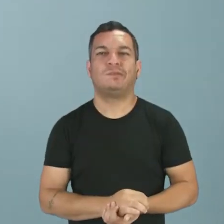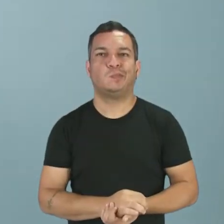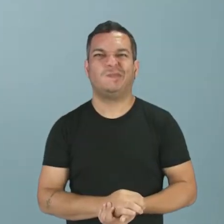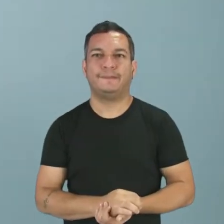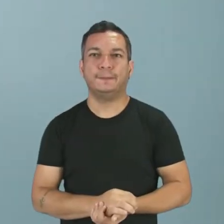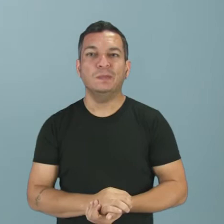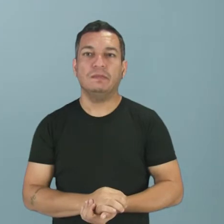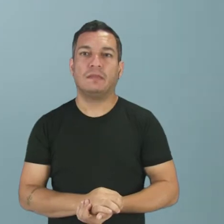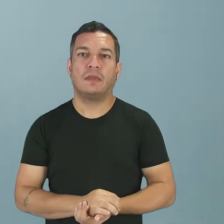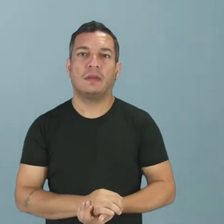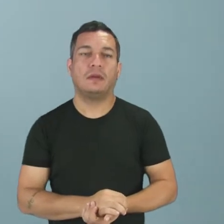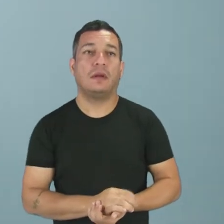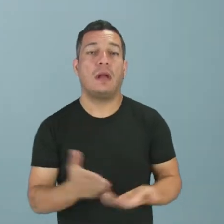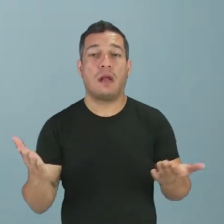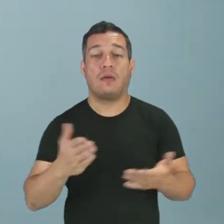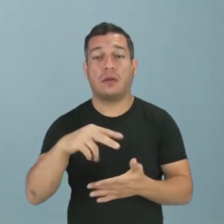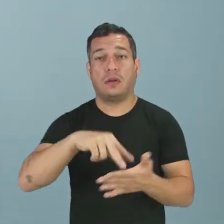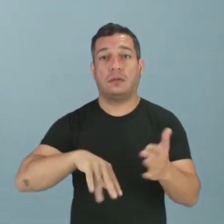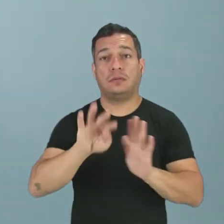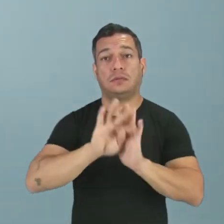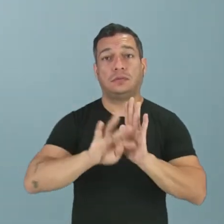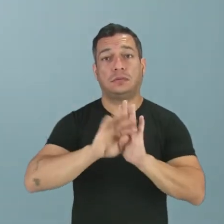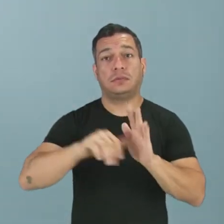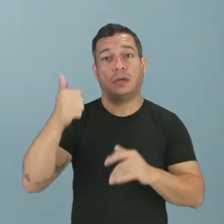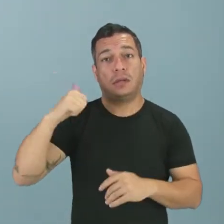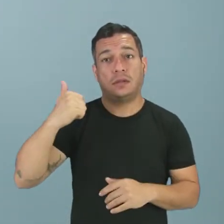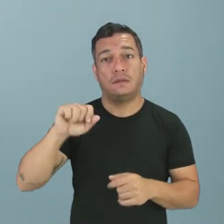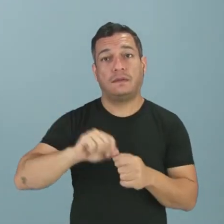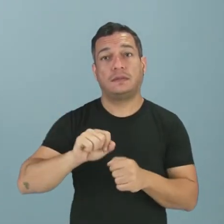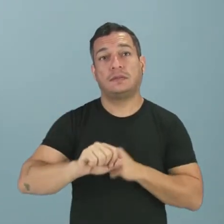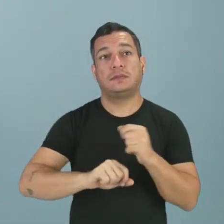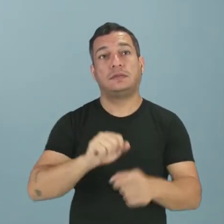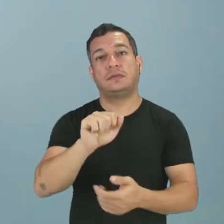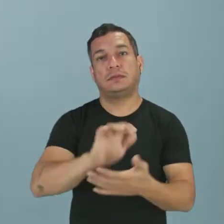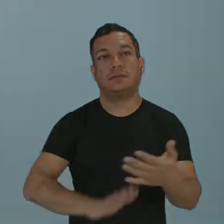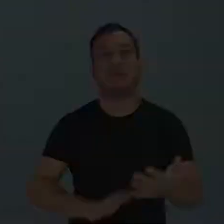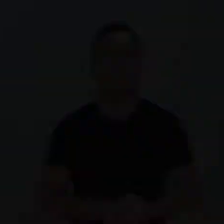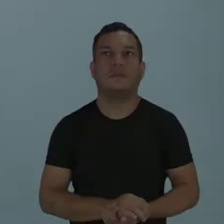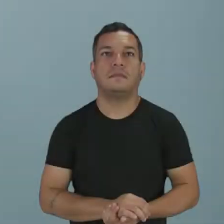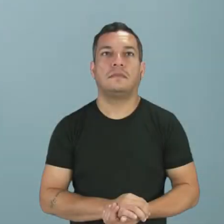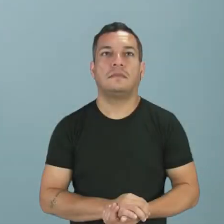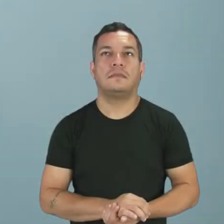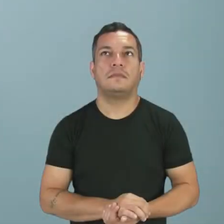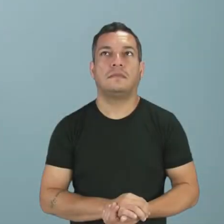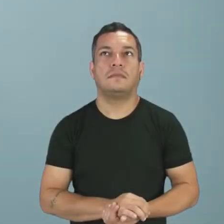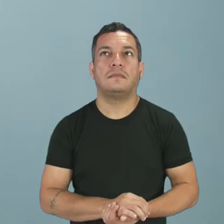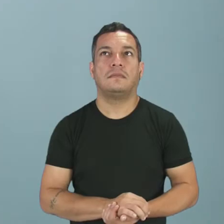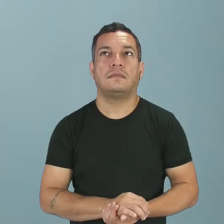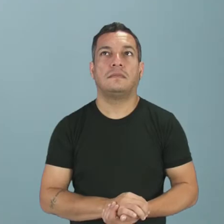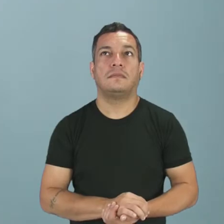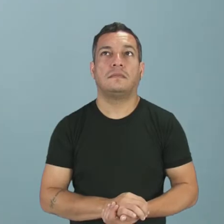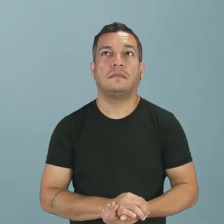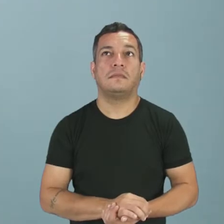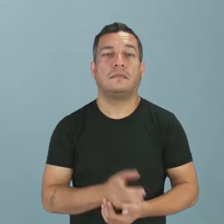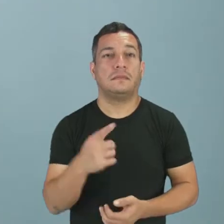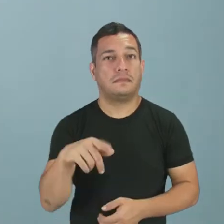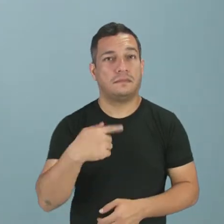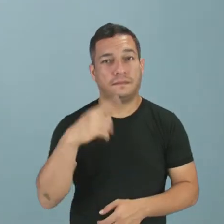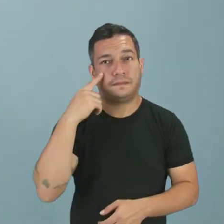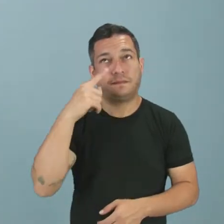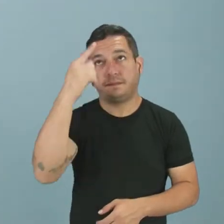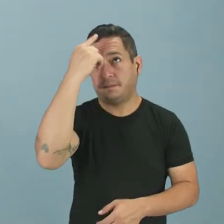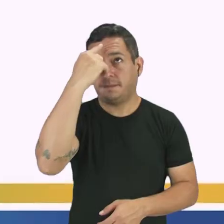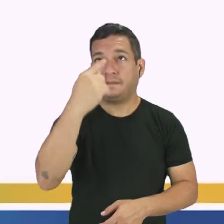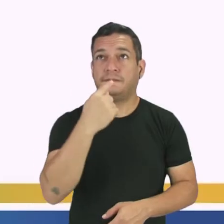Agora nós vamos ler um texto, analisar e depois fazer atividade. Vamos lá, galerinha. Vocês vendo essa